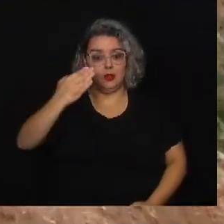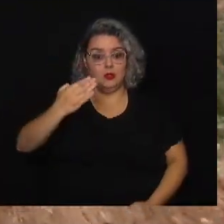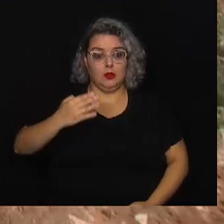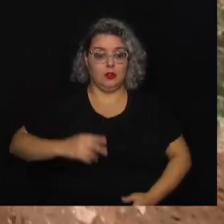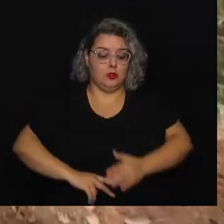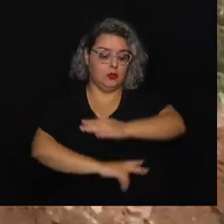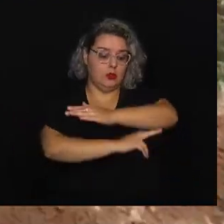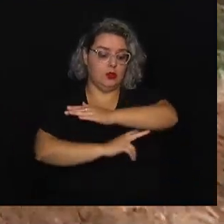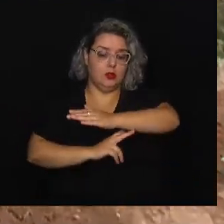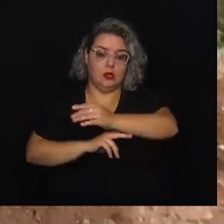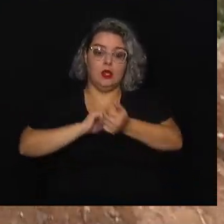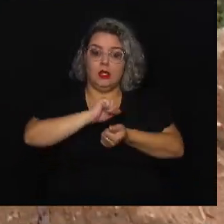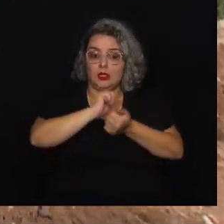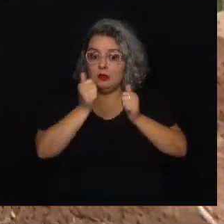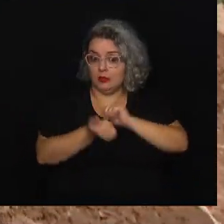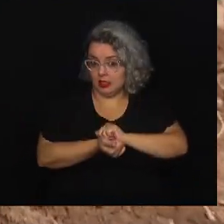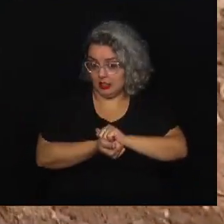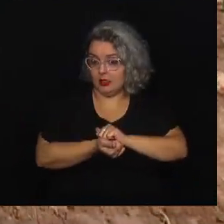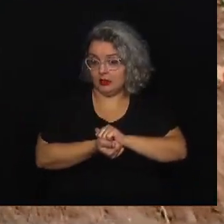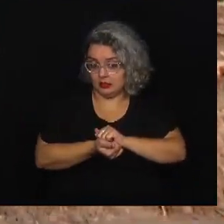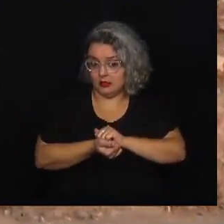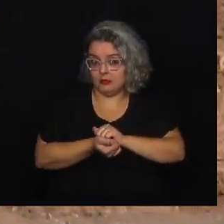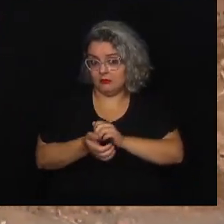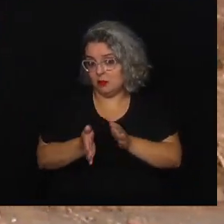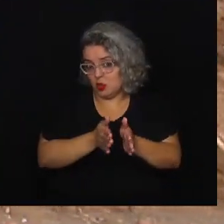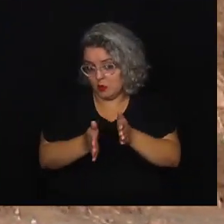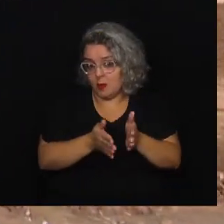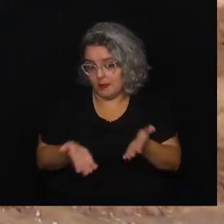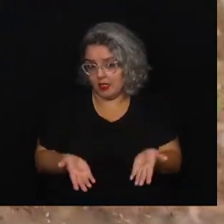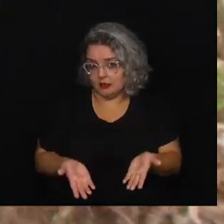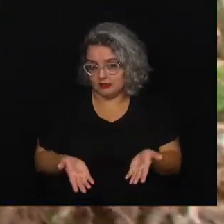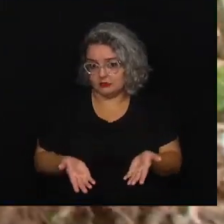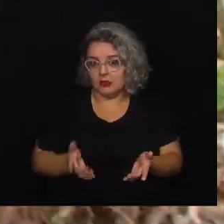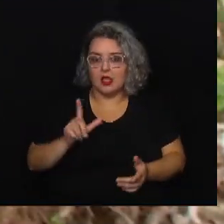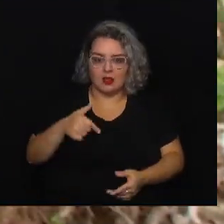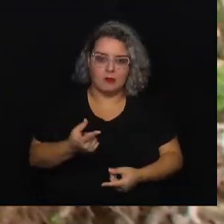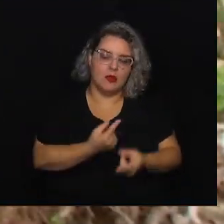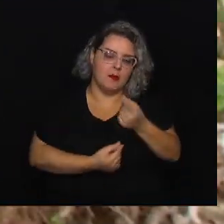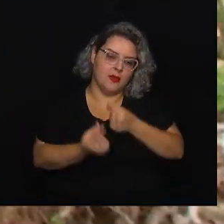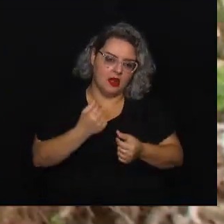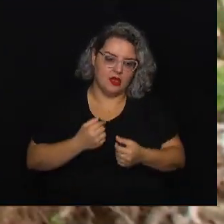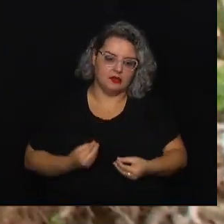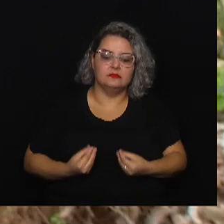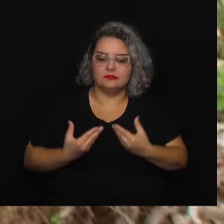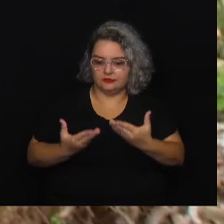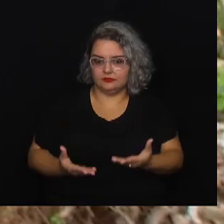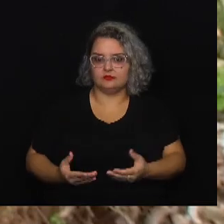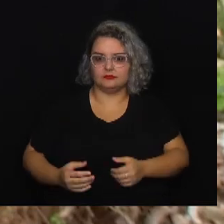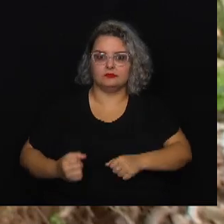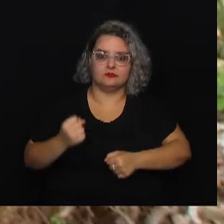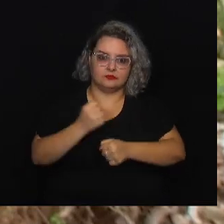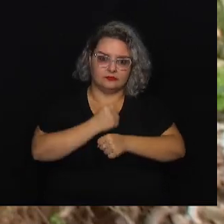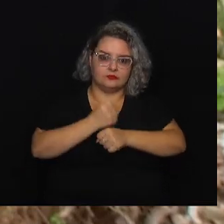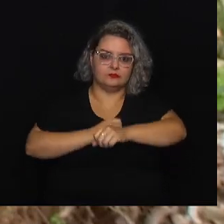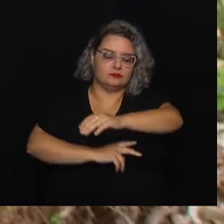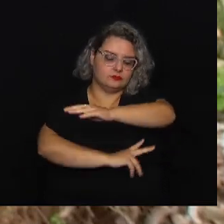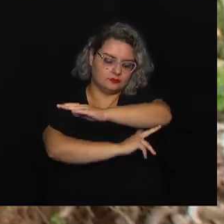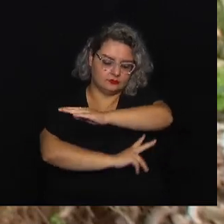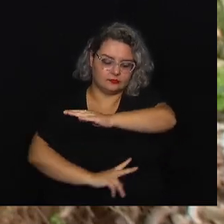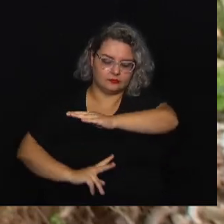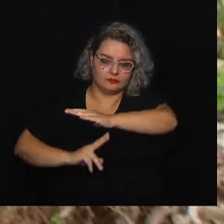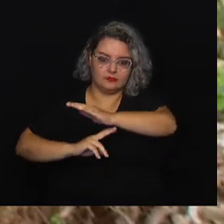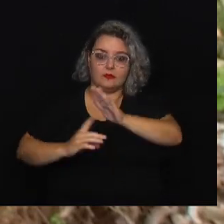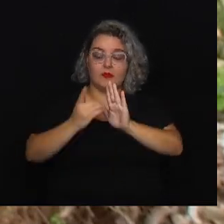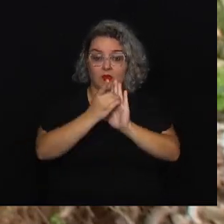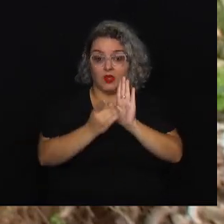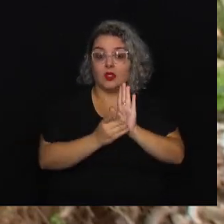e logo após os orçamentos serem concluídos, a ponte que será realizada, né, através do decreto